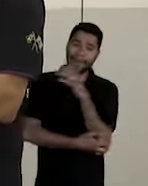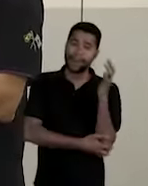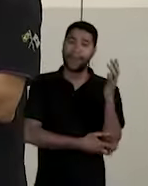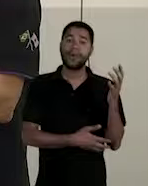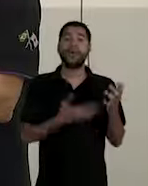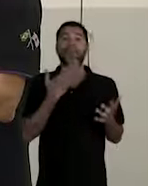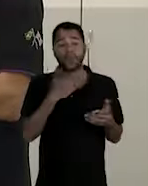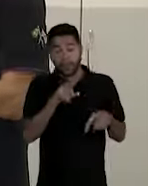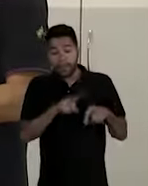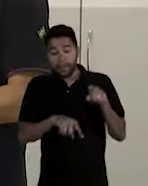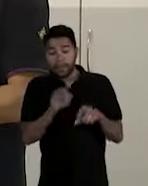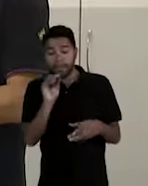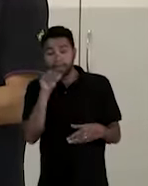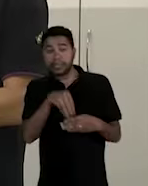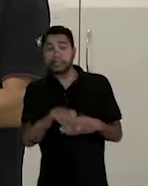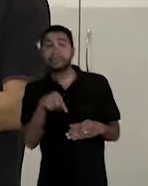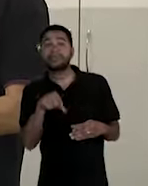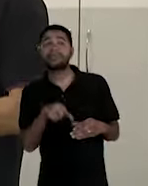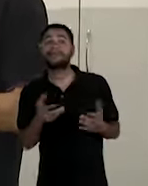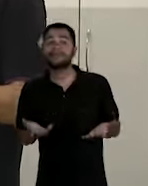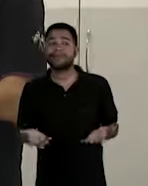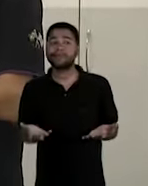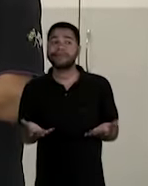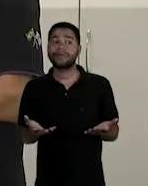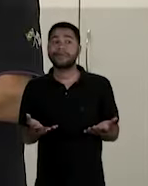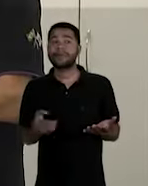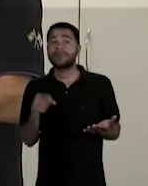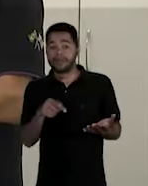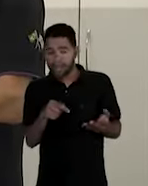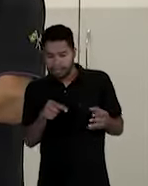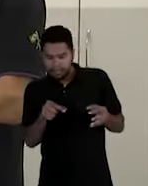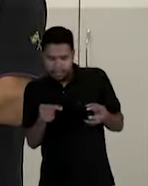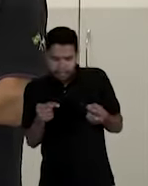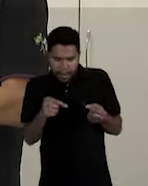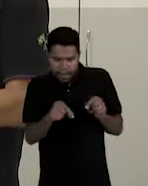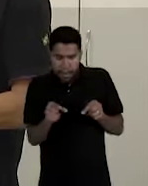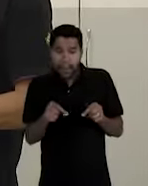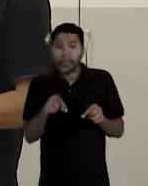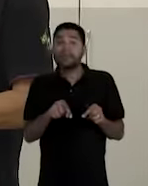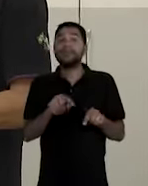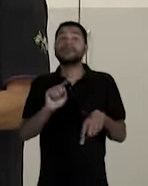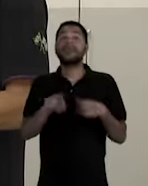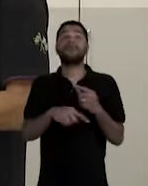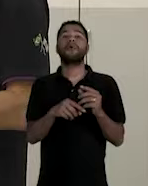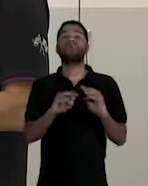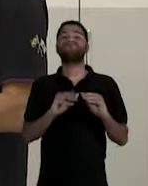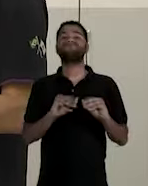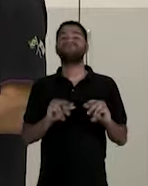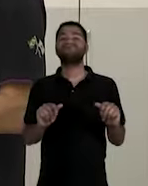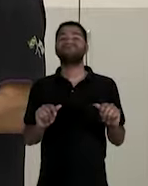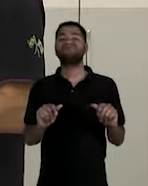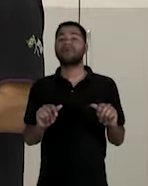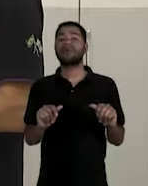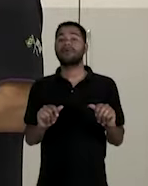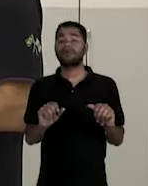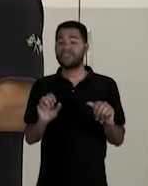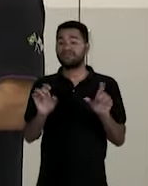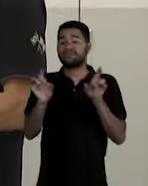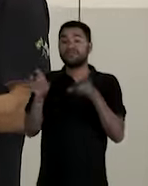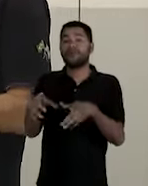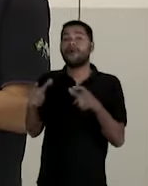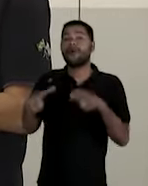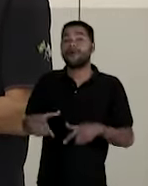quais materiais são feitos essa bateria? O que vai ser feito com essa bateria depois que ela terminar a vida